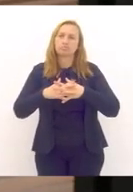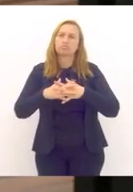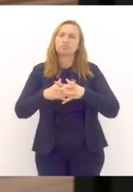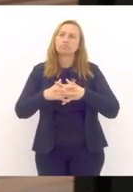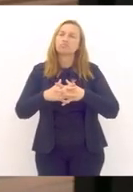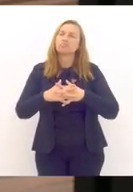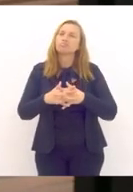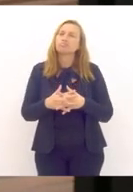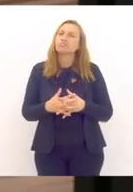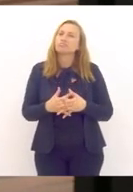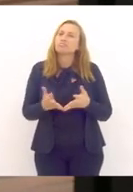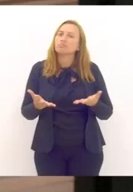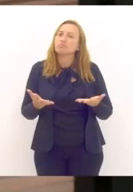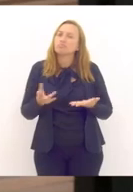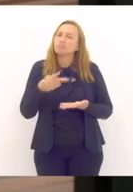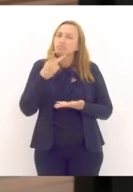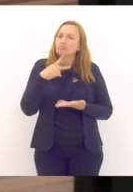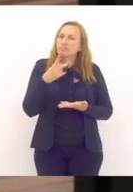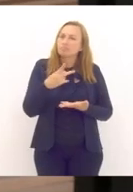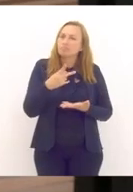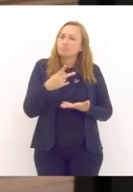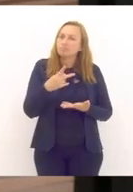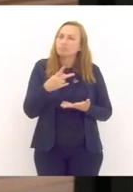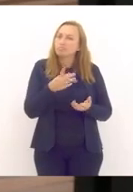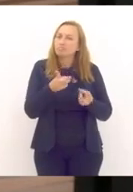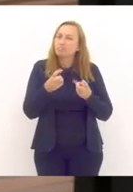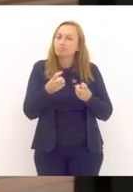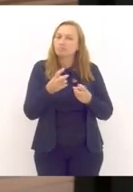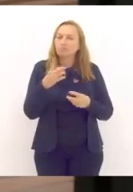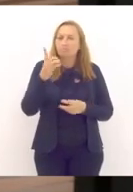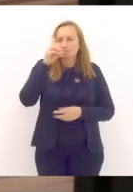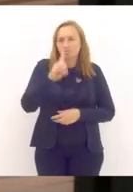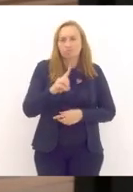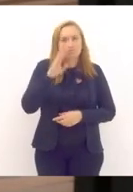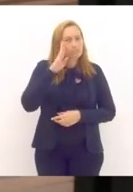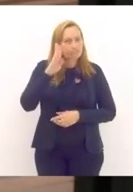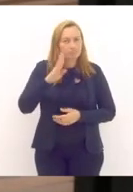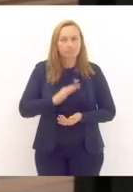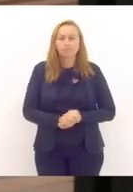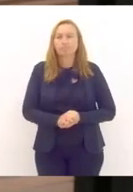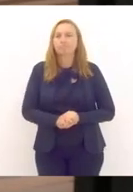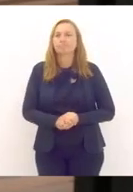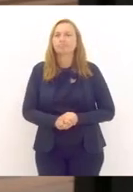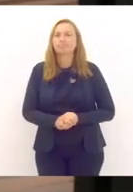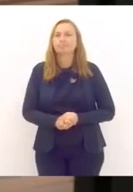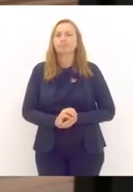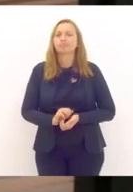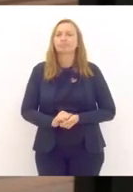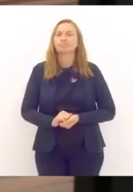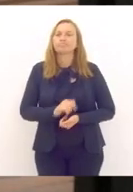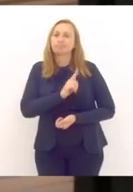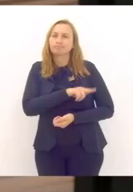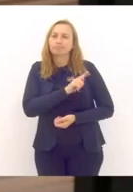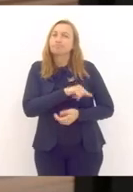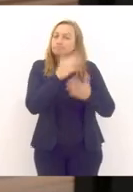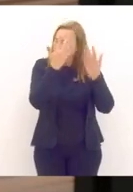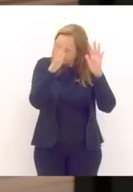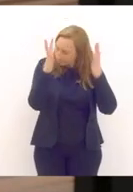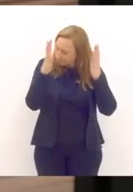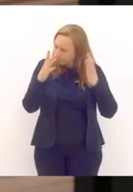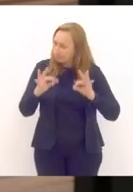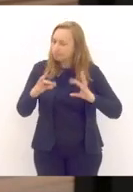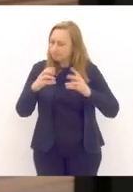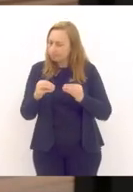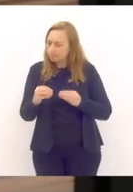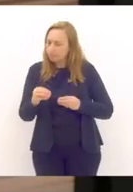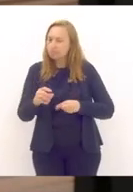no que a gente chama de persecução dos direitos fundamentais. E essa gestão está de parabéns por tudo que tem